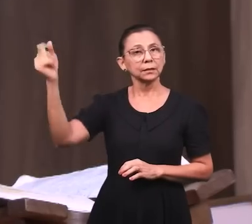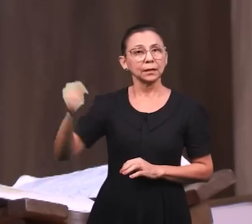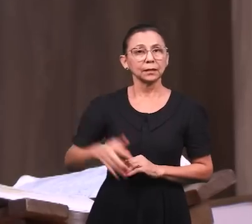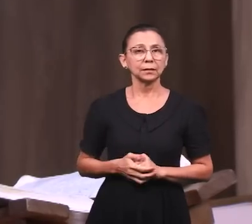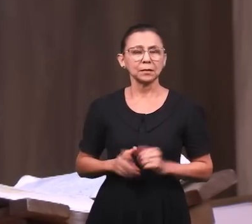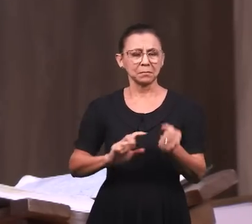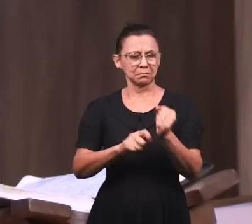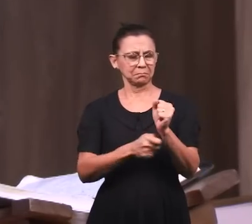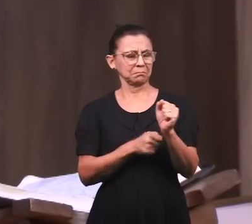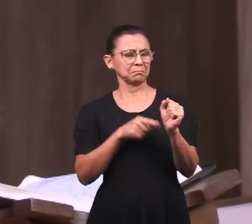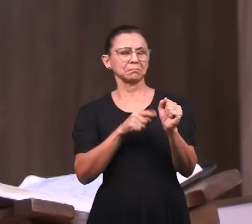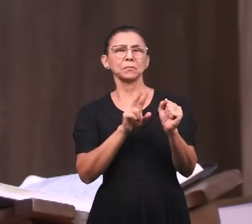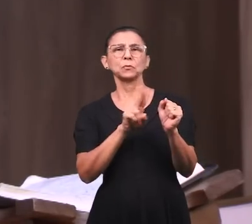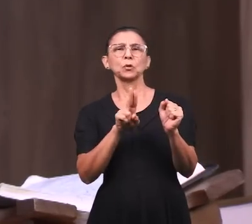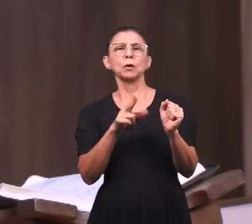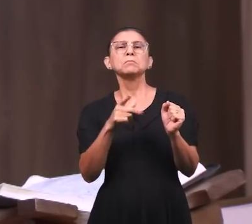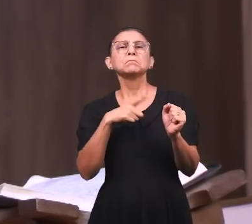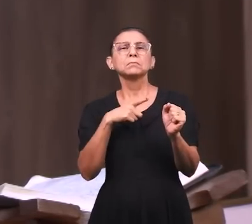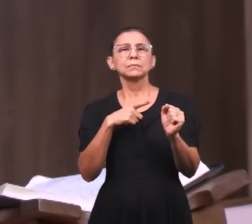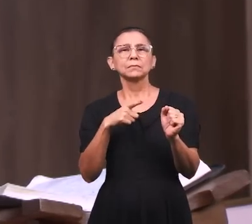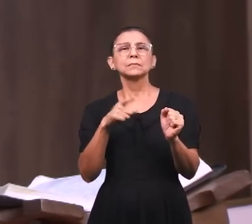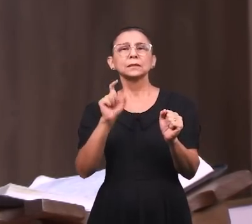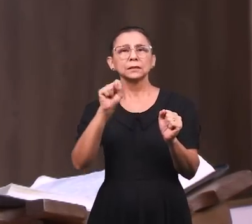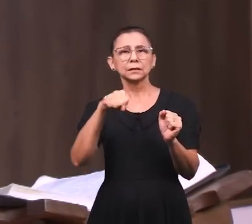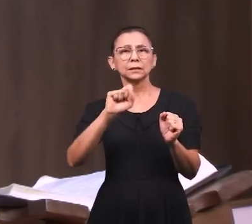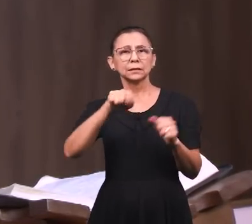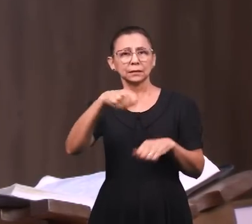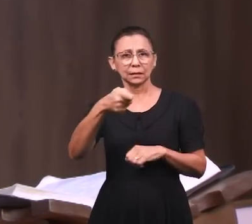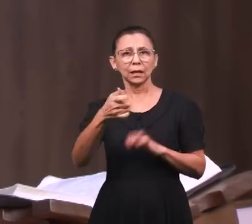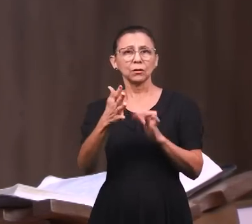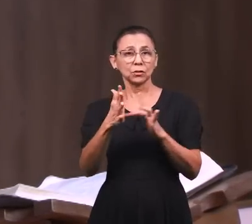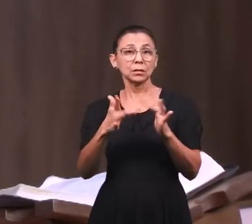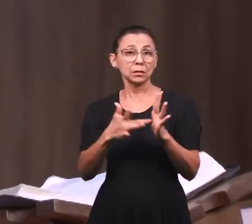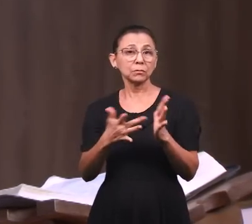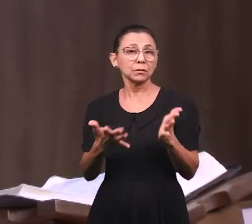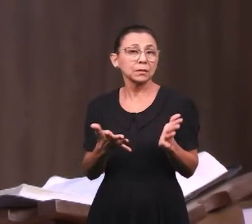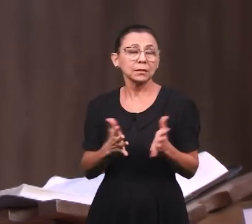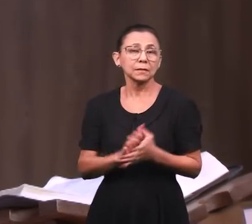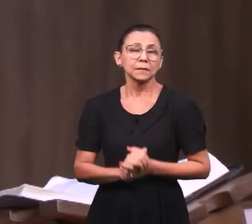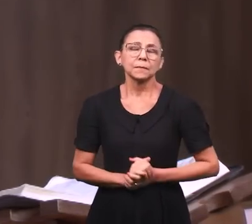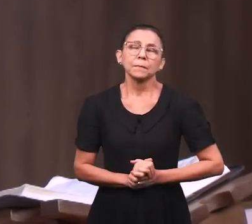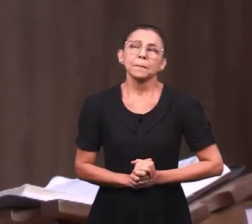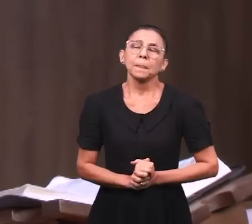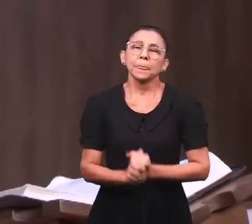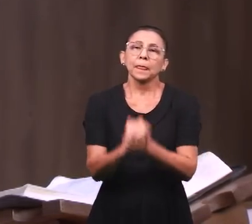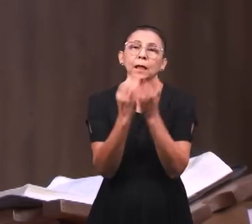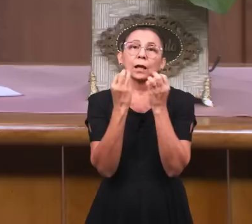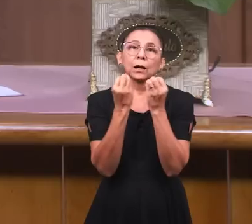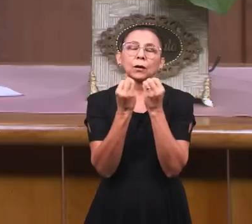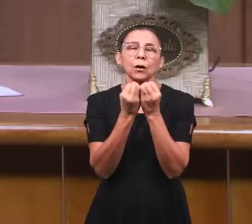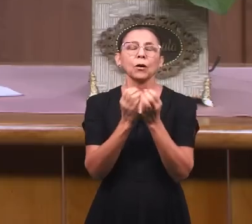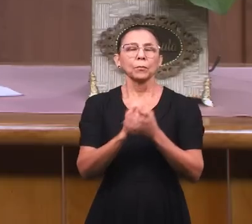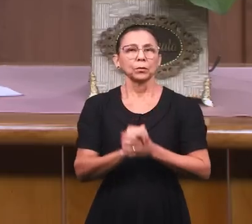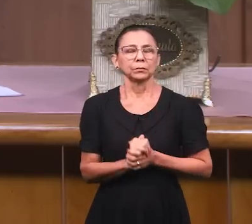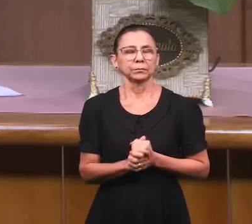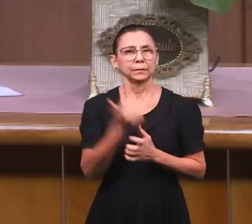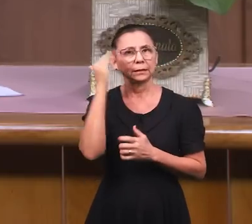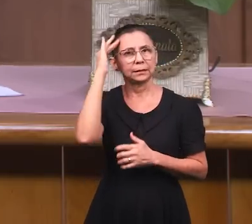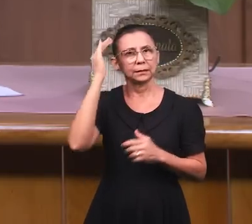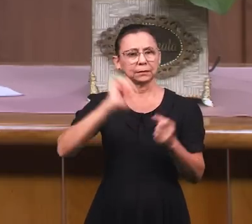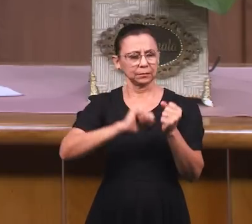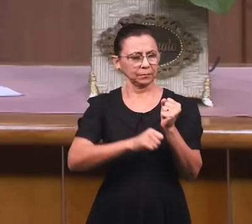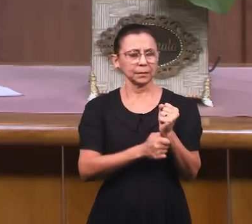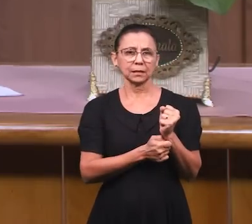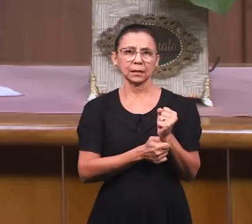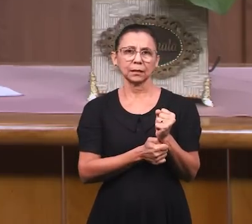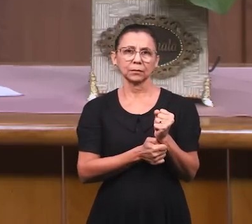nome desse mistério é Jesus. E ninguém pode alcançar esse mistério se não for pela ação